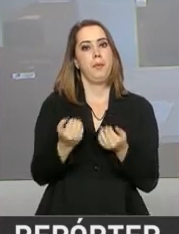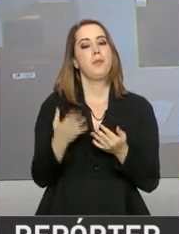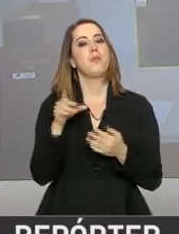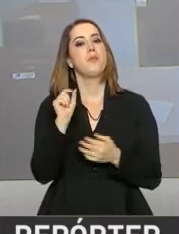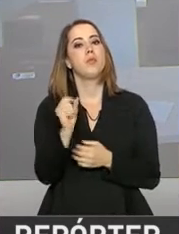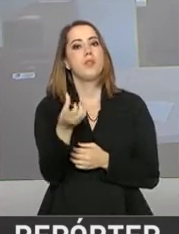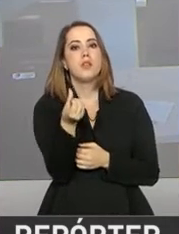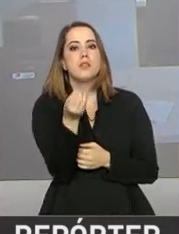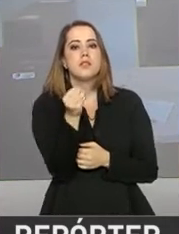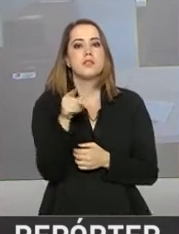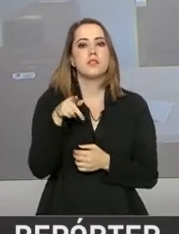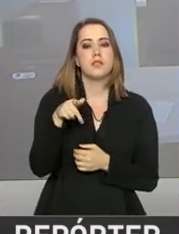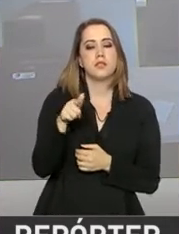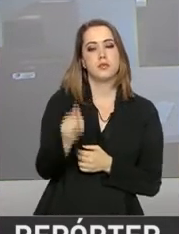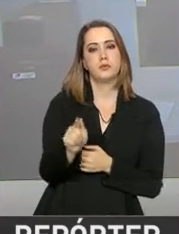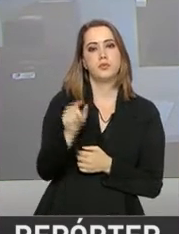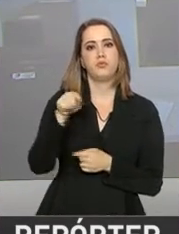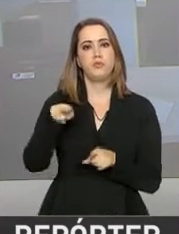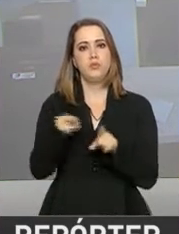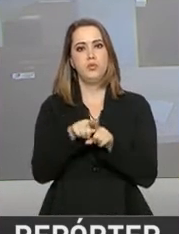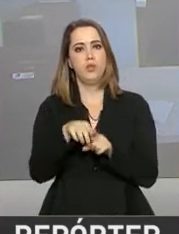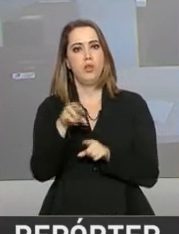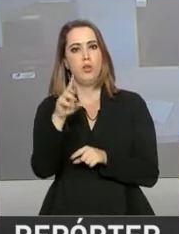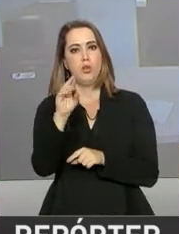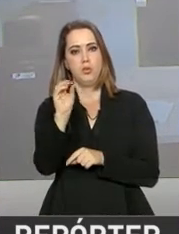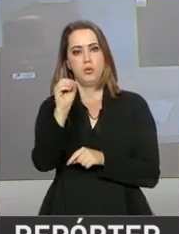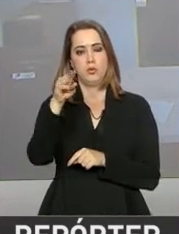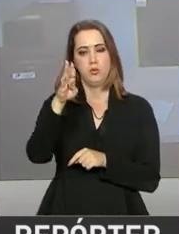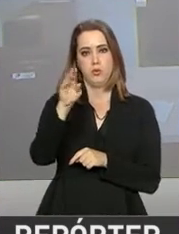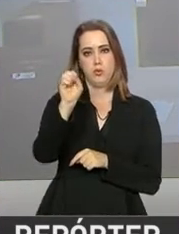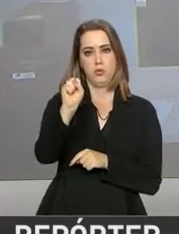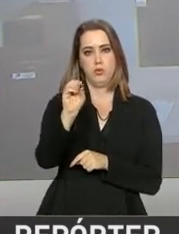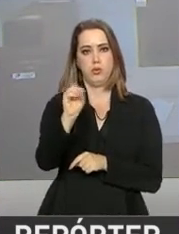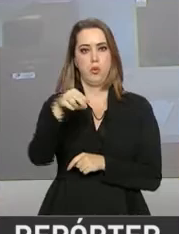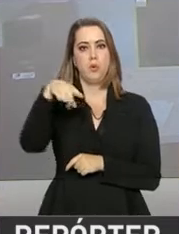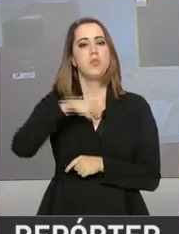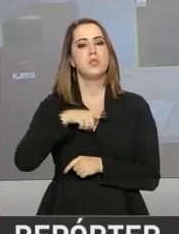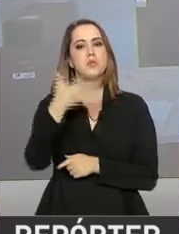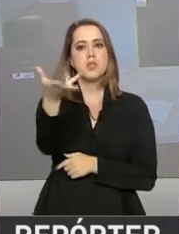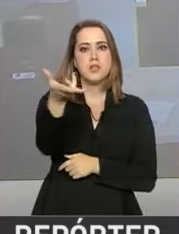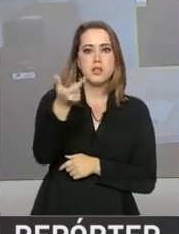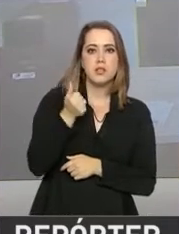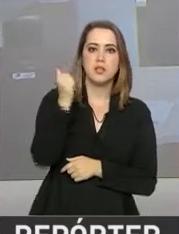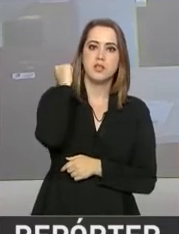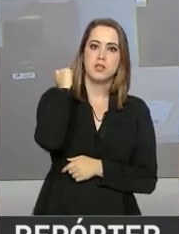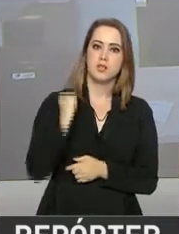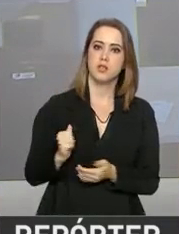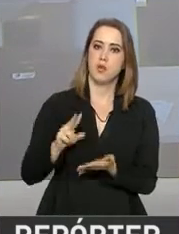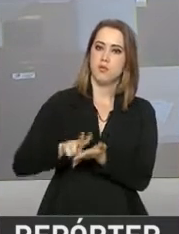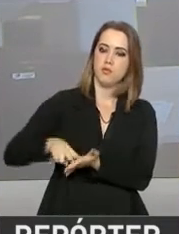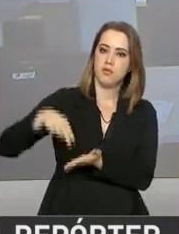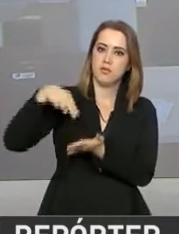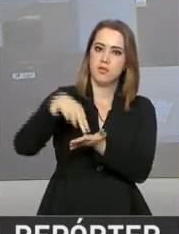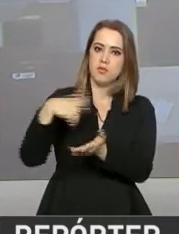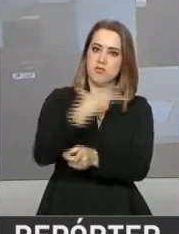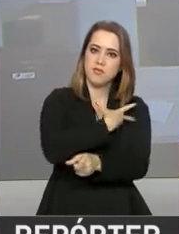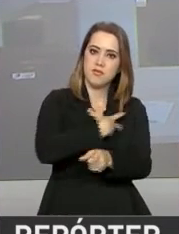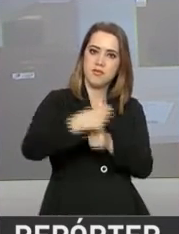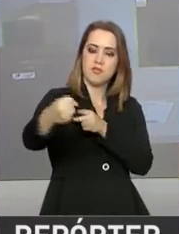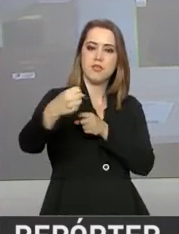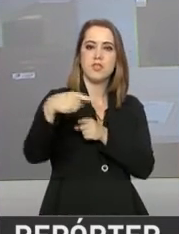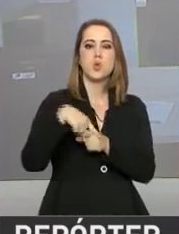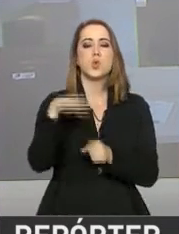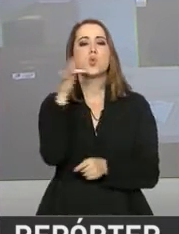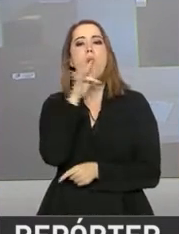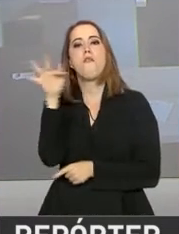até 60 quilos robson conceição que também têm o bolsa atleta tem o bolsa pódio é conquistou a vitória sobre o pugilista